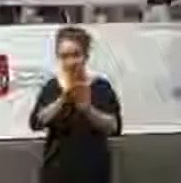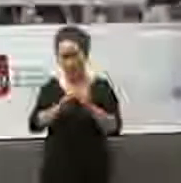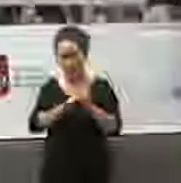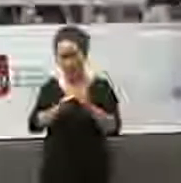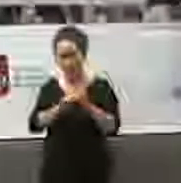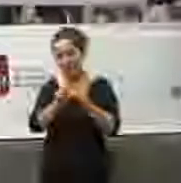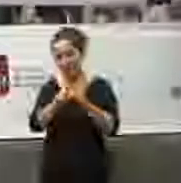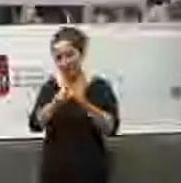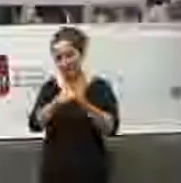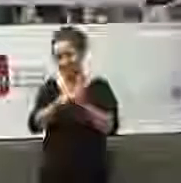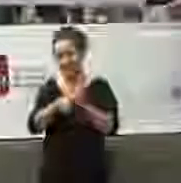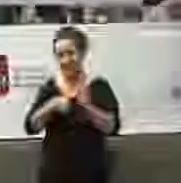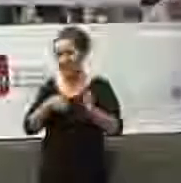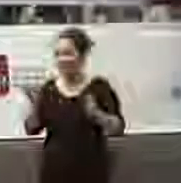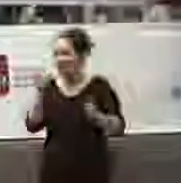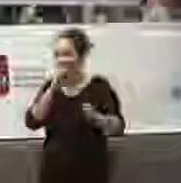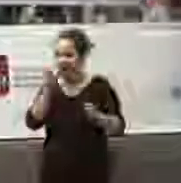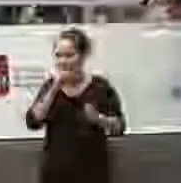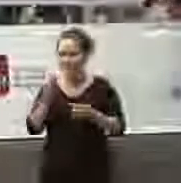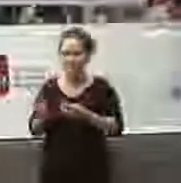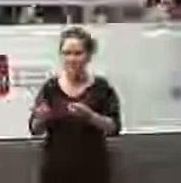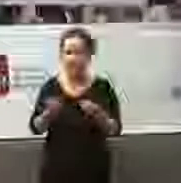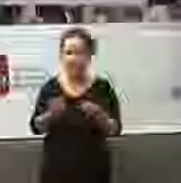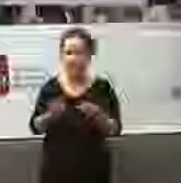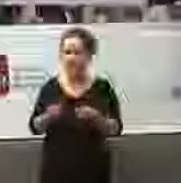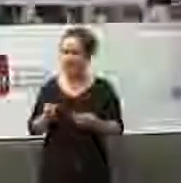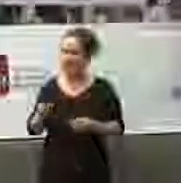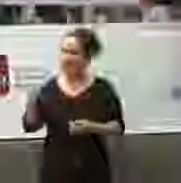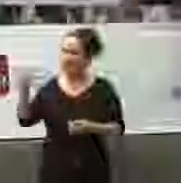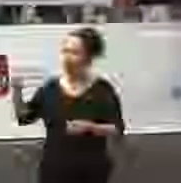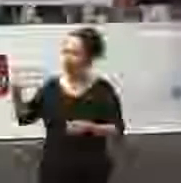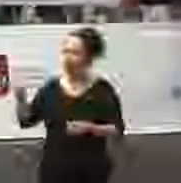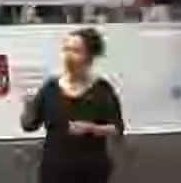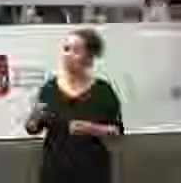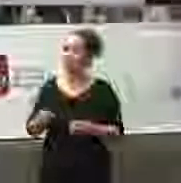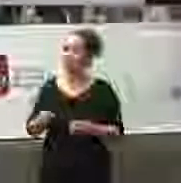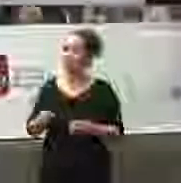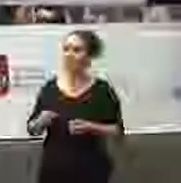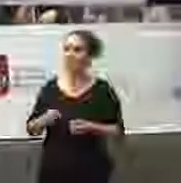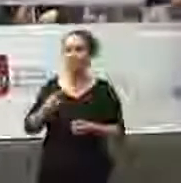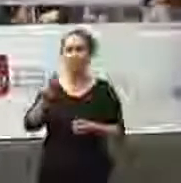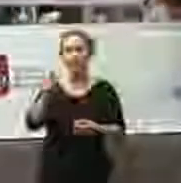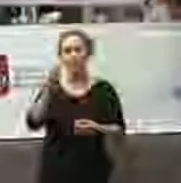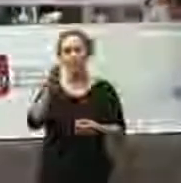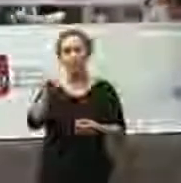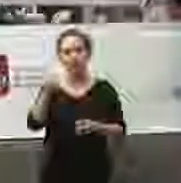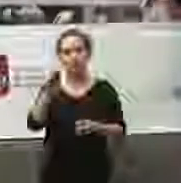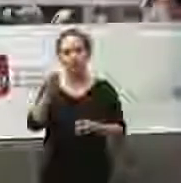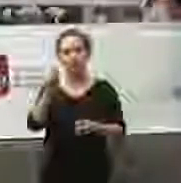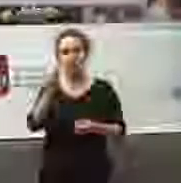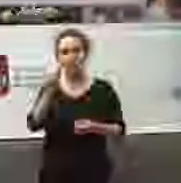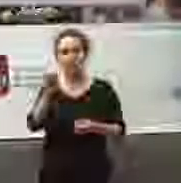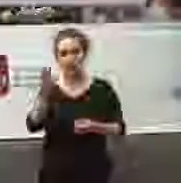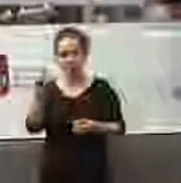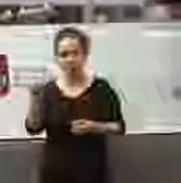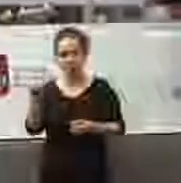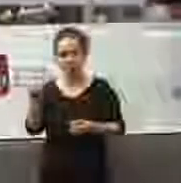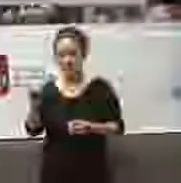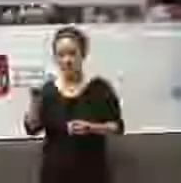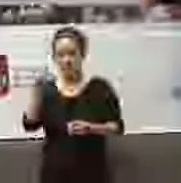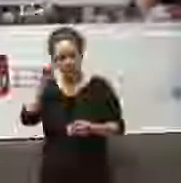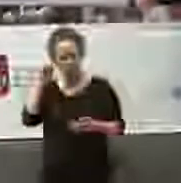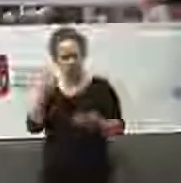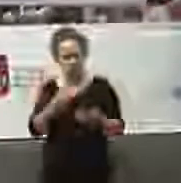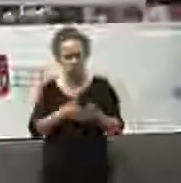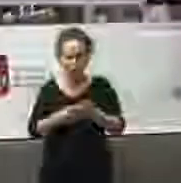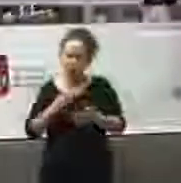atrasado eu vou imediatamente passar a palavra roberto que inclusive tem um compromisso na